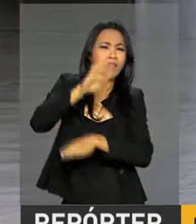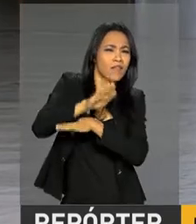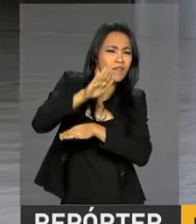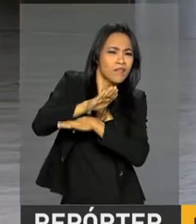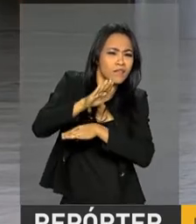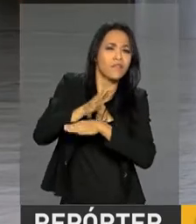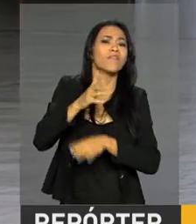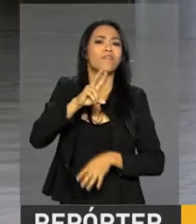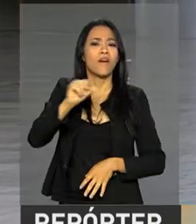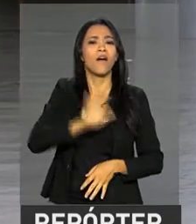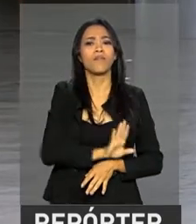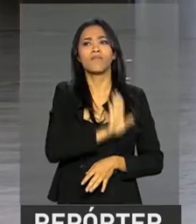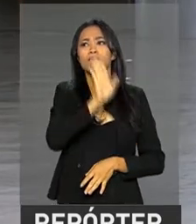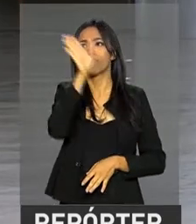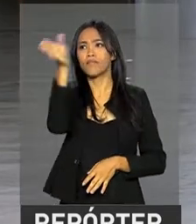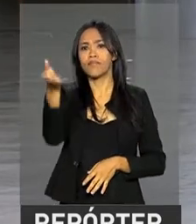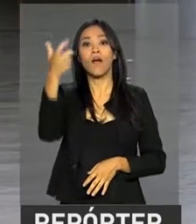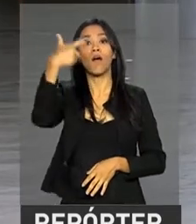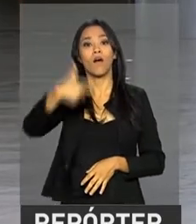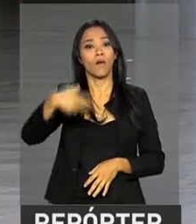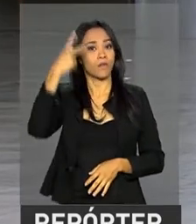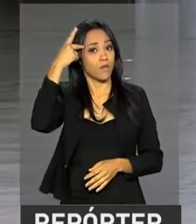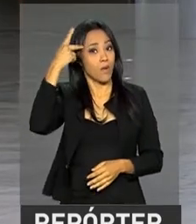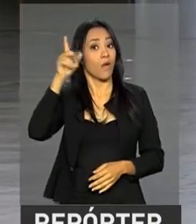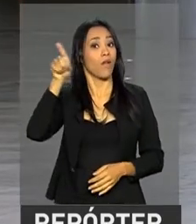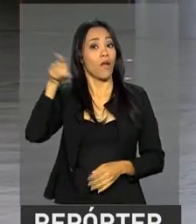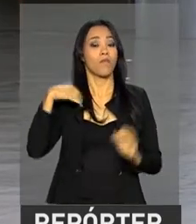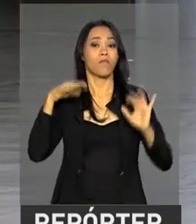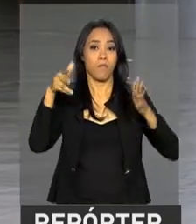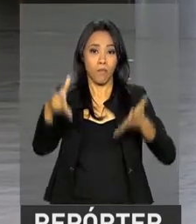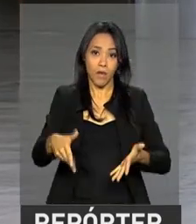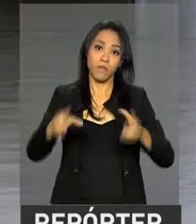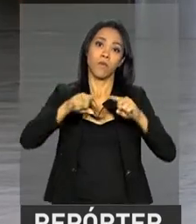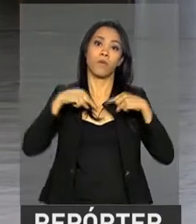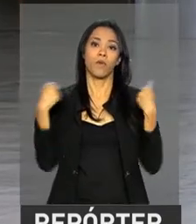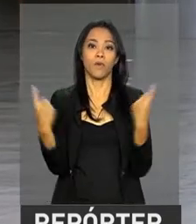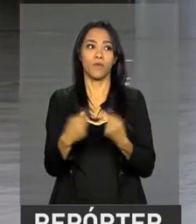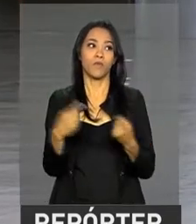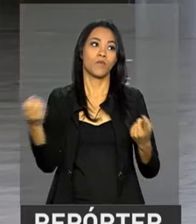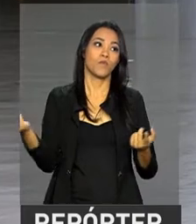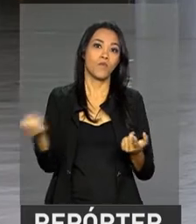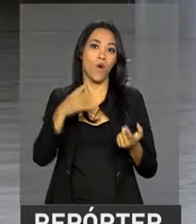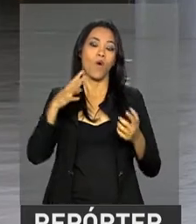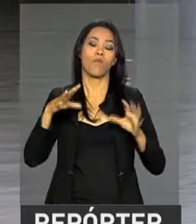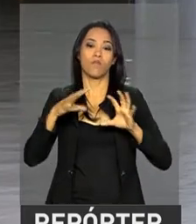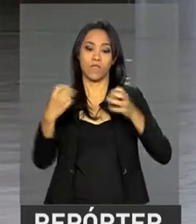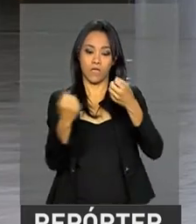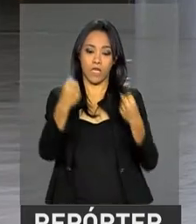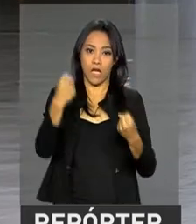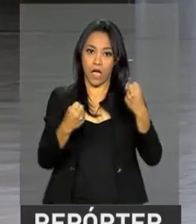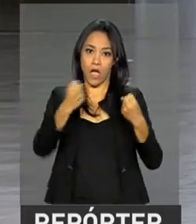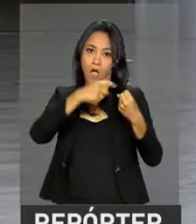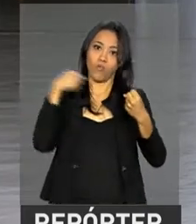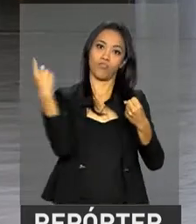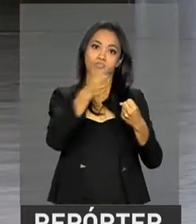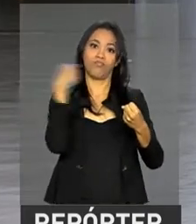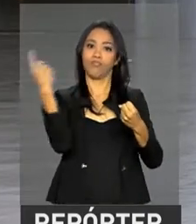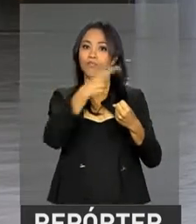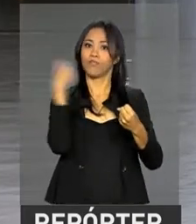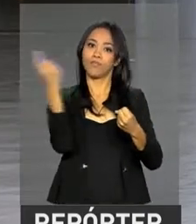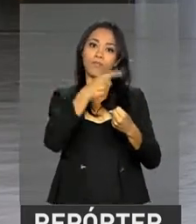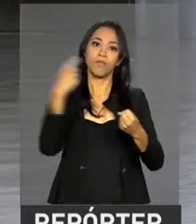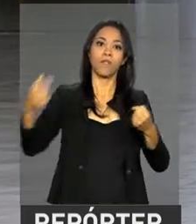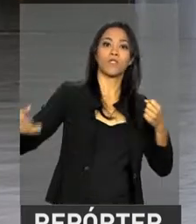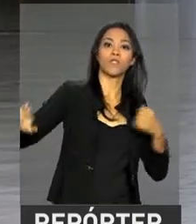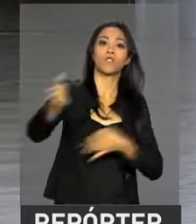Temer ele vai estar lá em São Paulo, onde vai participar de uma cerimônia de entrega de novas ambulâncias para a renovação da frota do